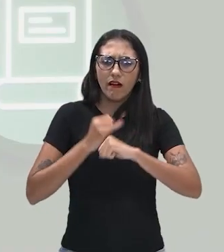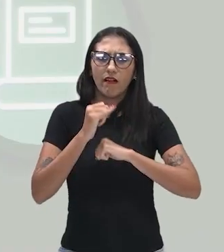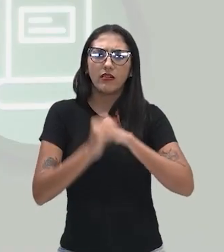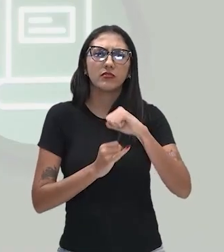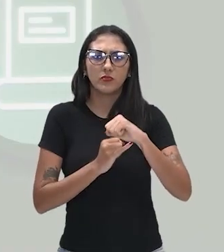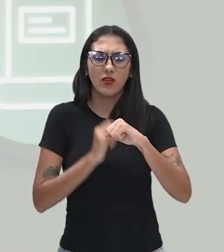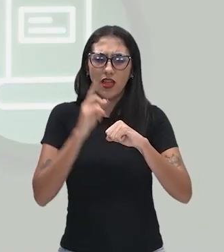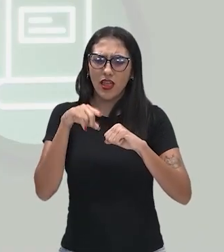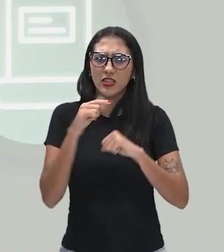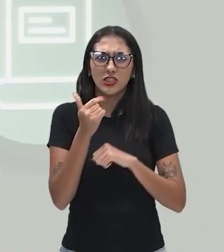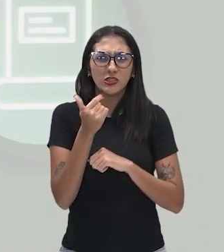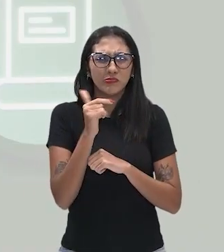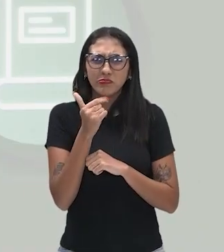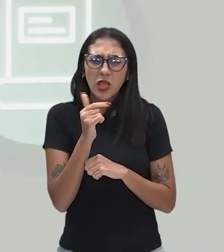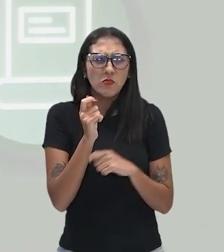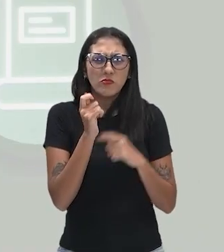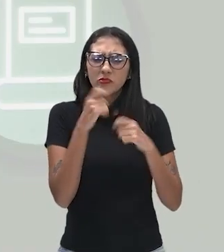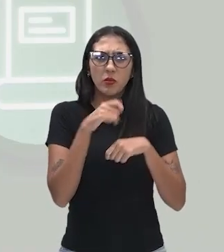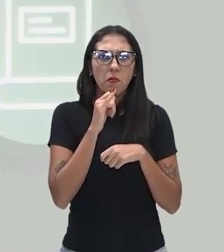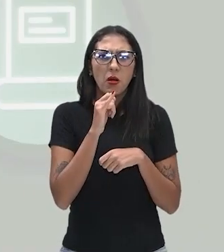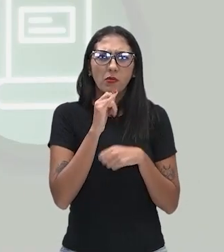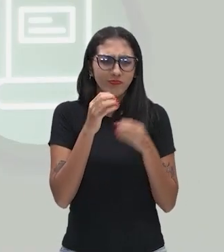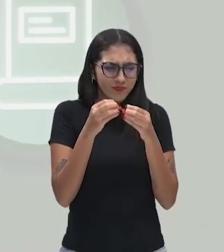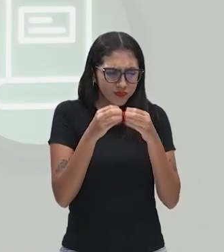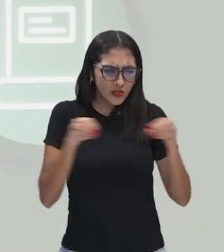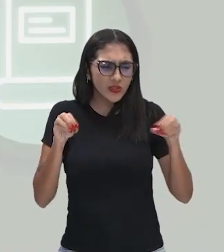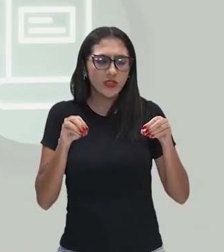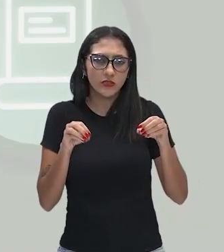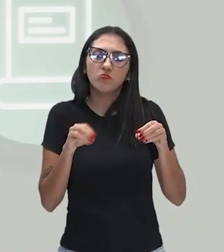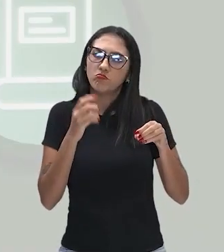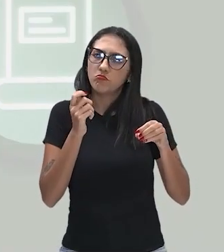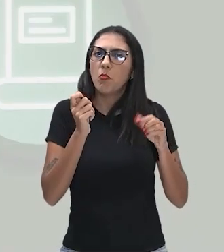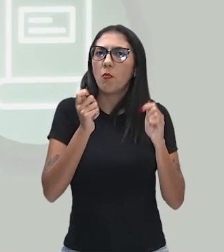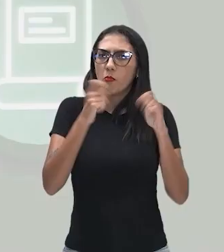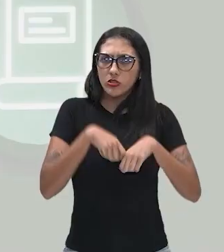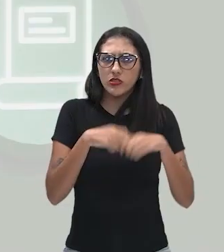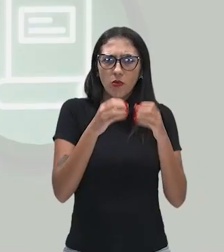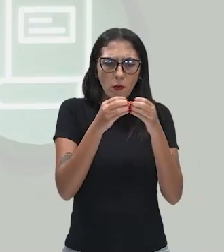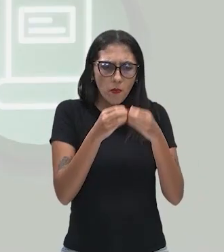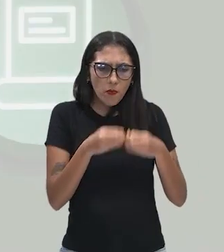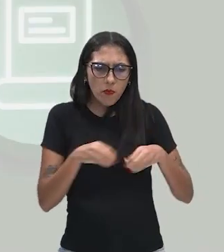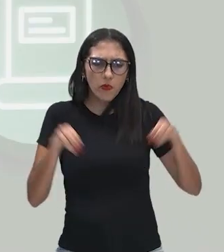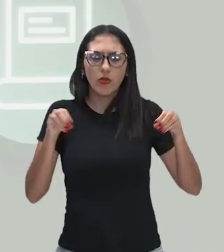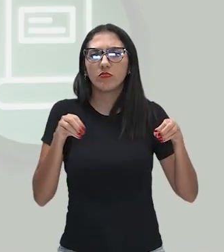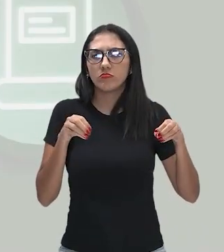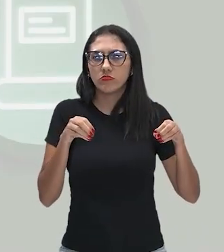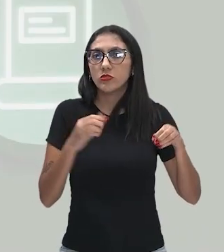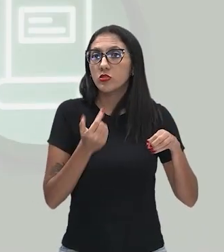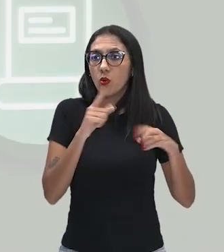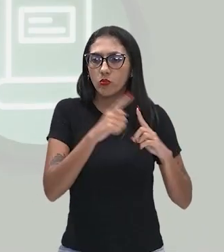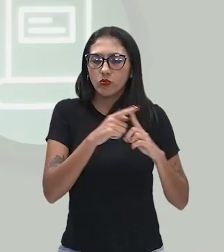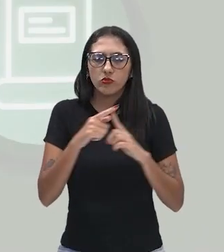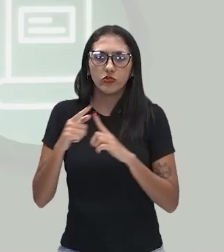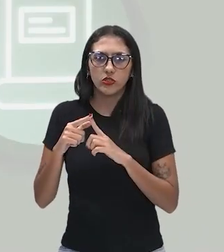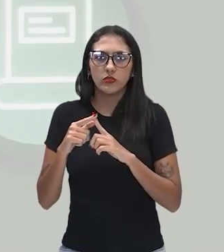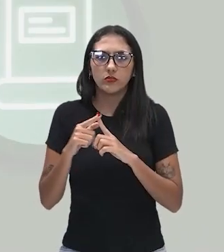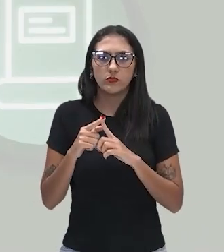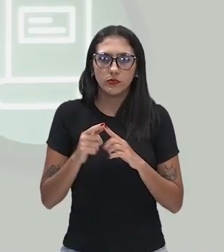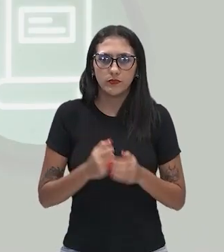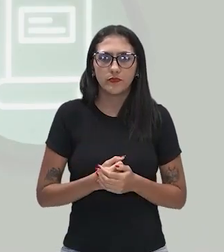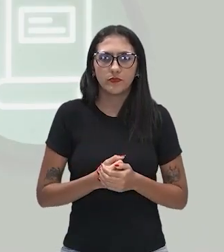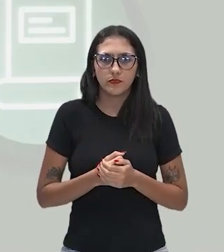partícula mais indivisível, né? A gente ainda consegue dividir o átomo em outras partes, tá bom? Mas aí o nome ficou